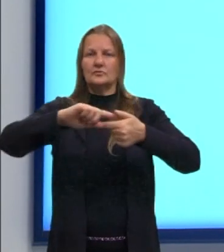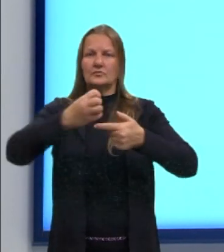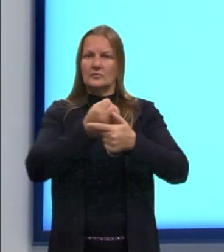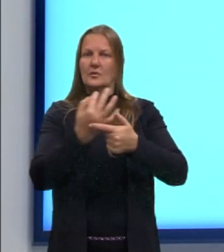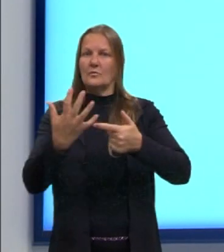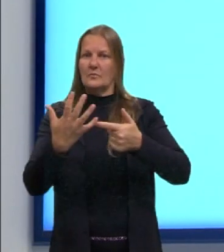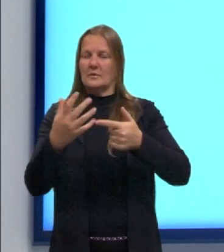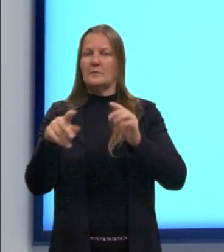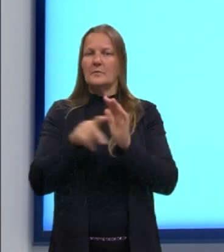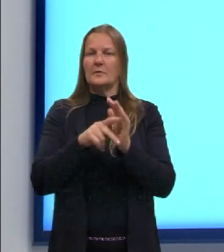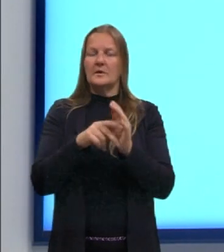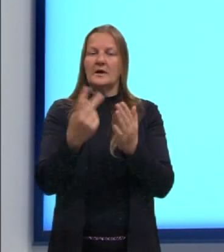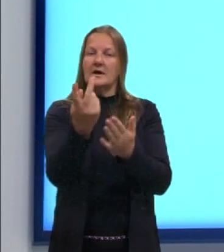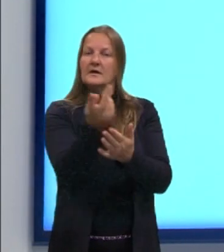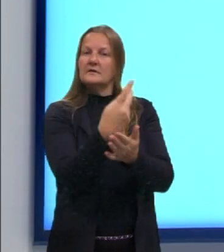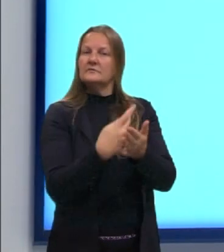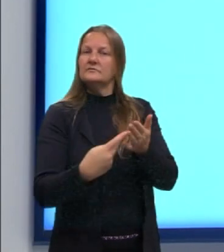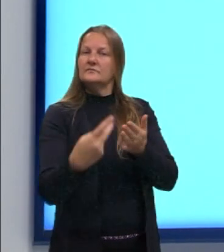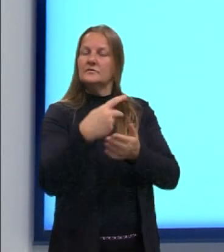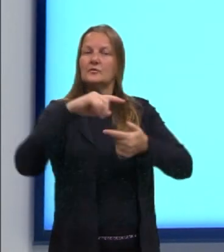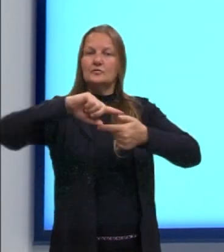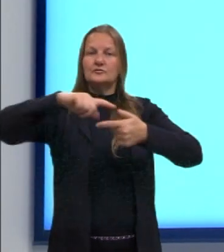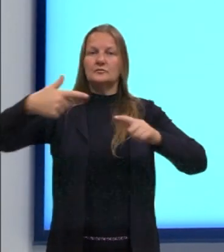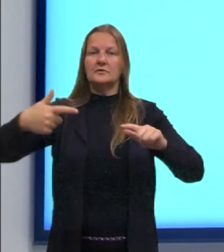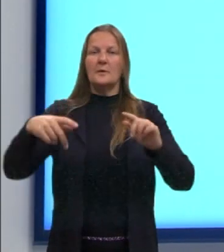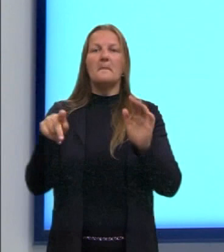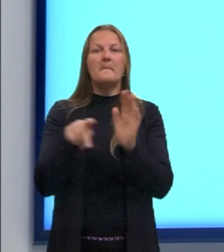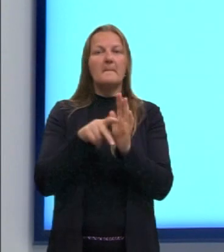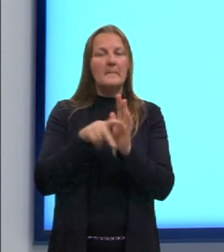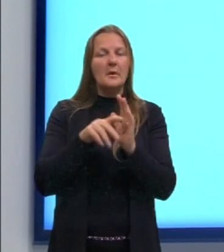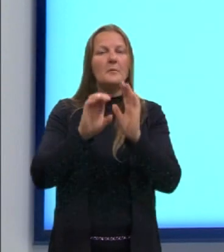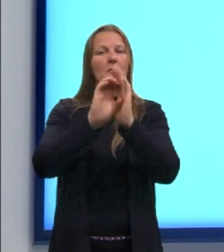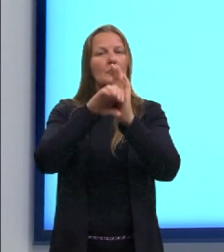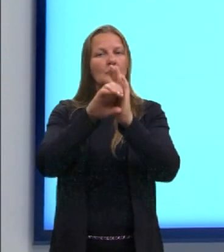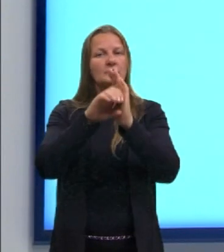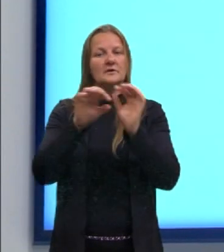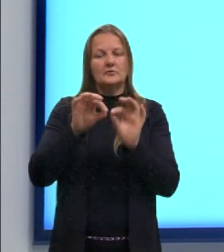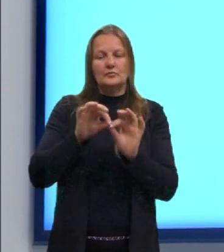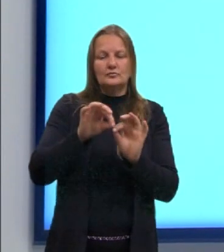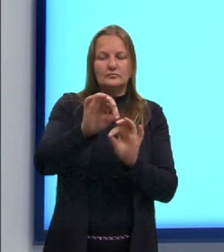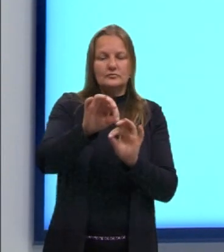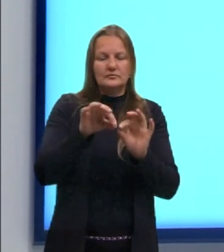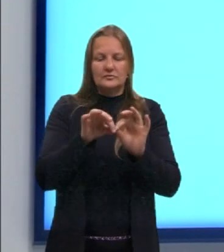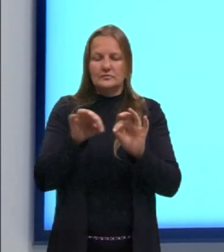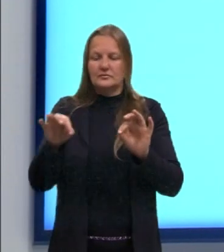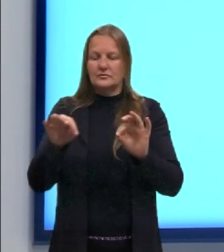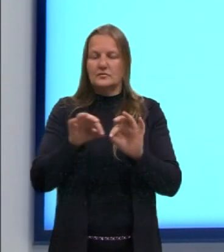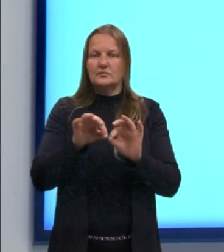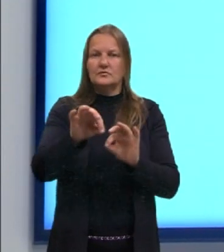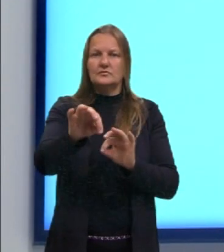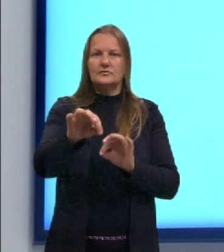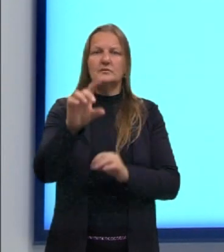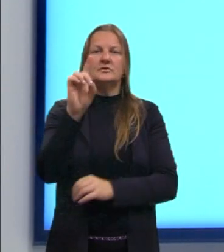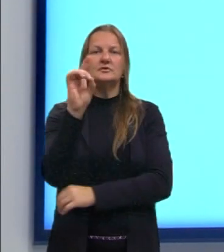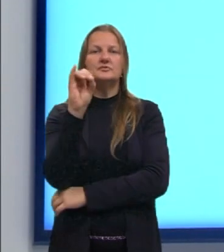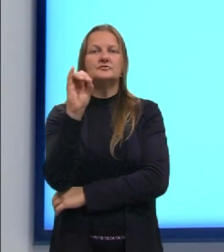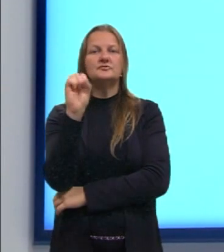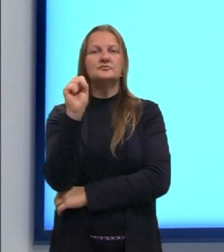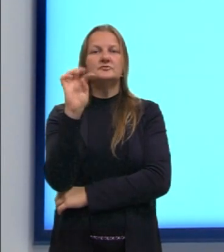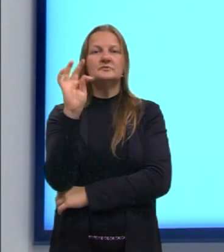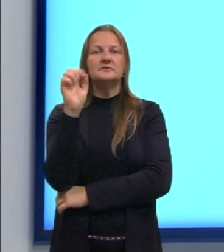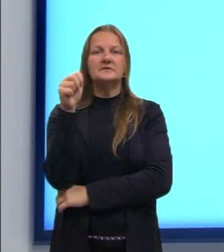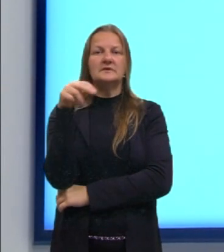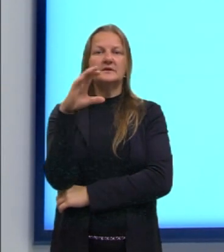figuras geométricas é obtida por intermédio do conceito de distância. Justamente quando nós falamos,